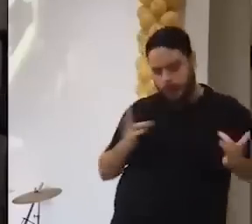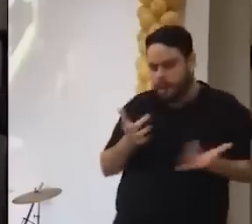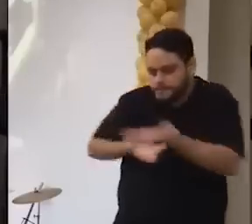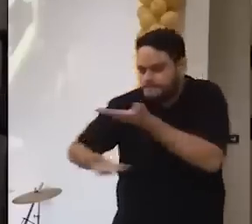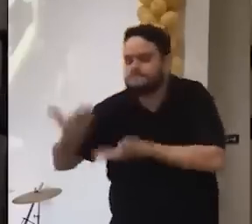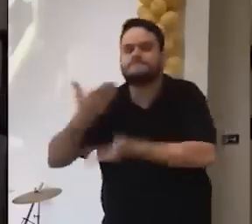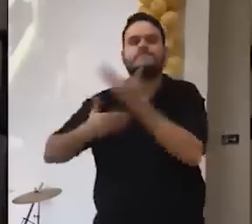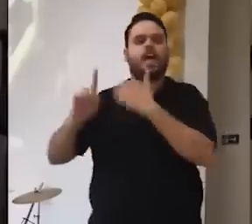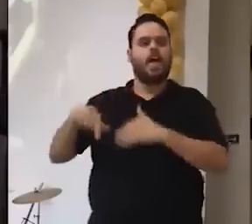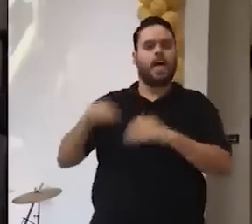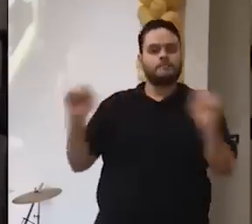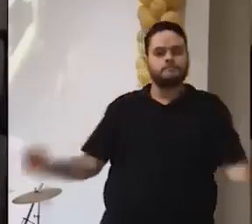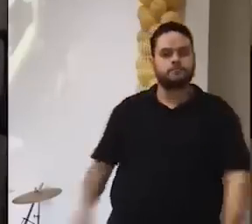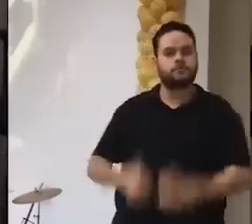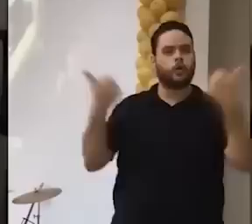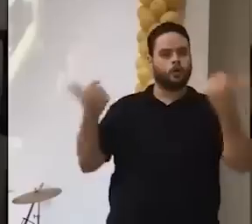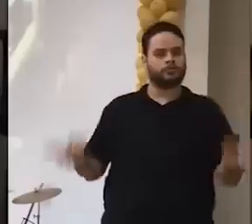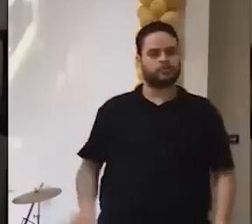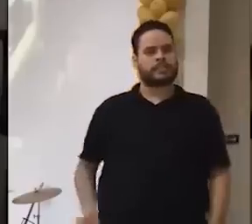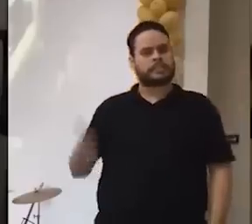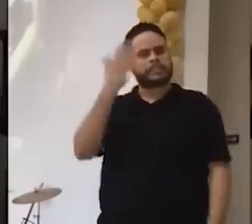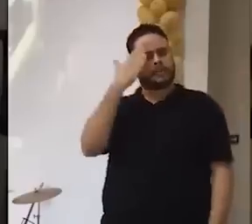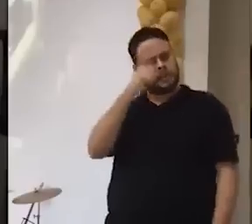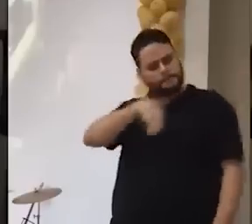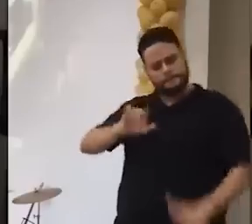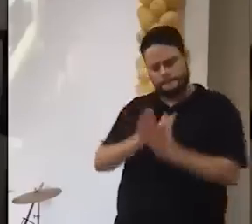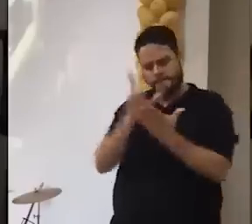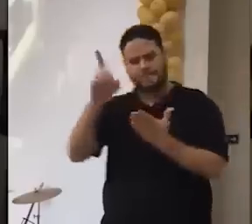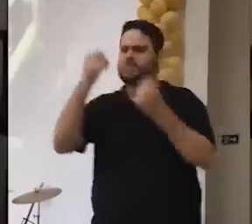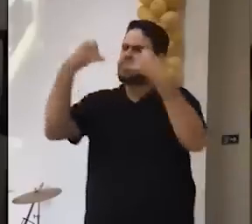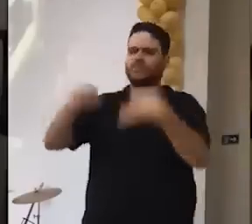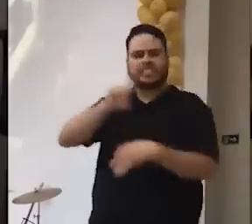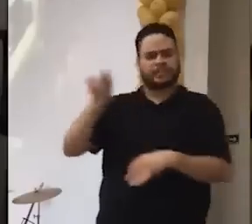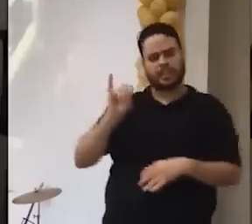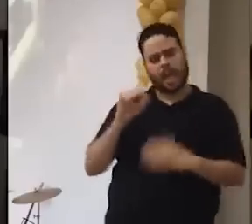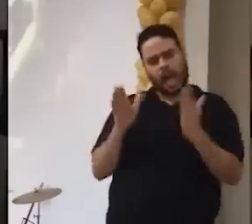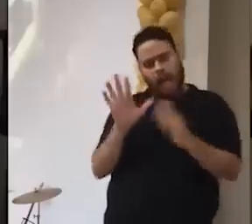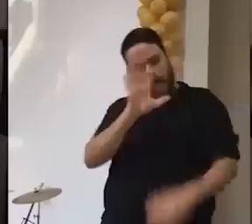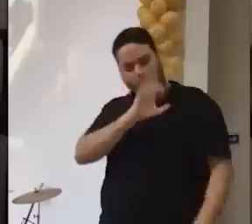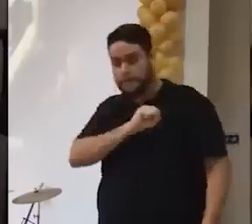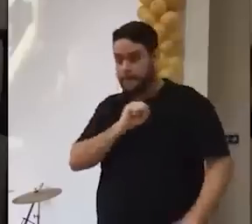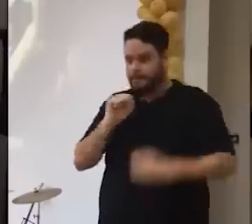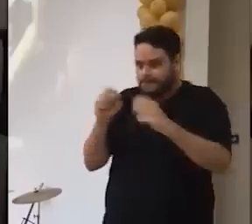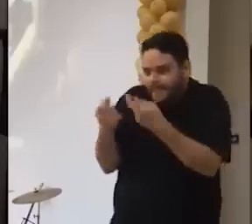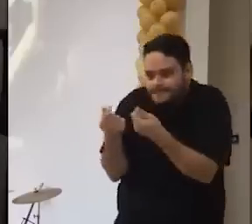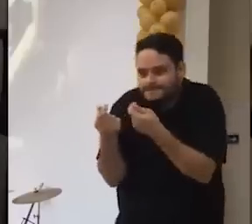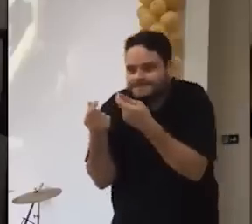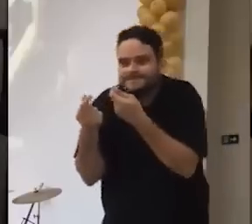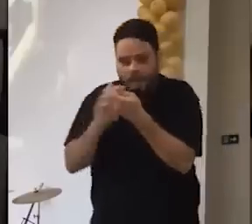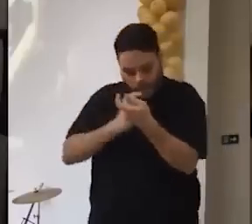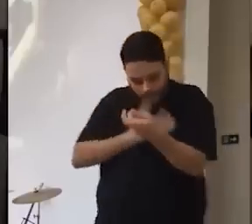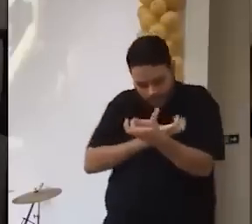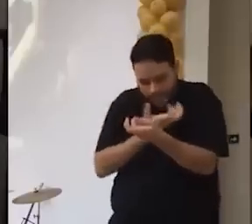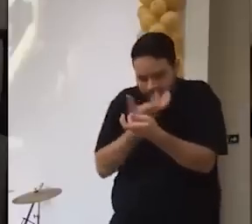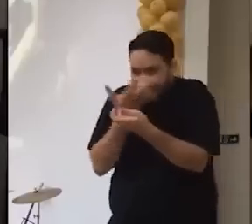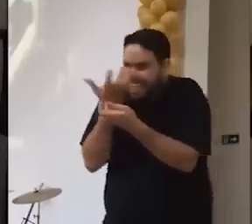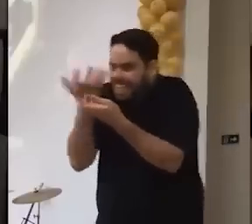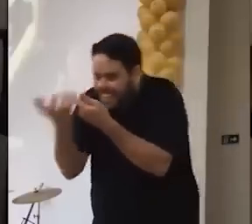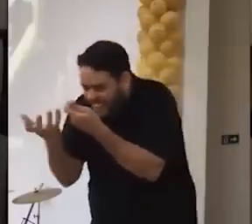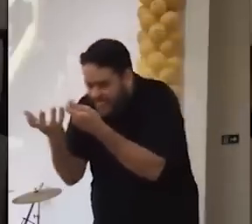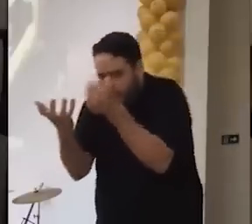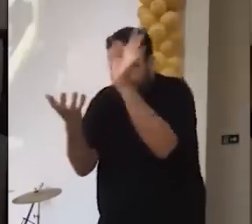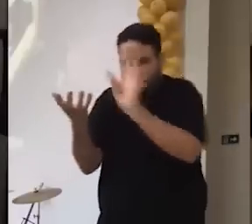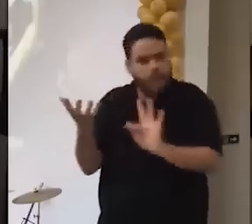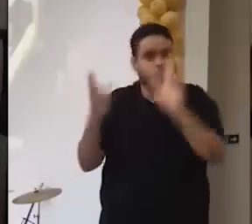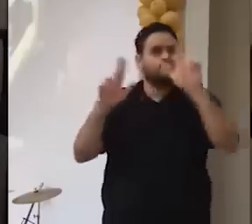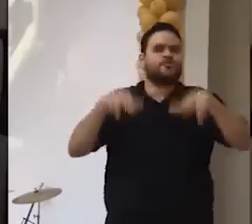Sabe o que a Bíblia diz? Se você amar o dinheiro, se você botar o coração no dinheiro, você nunca vai ser feliz. Sabe por quê? Porque quem ama o dinheiro dele